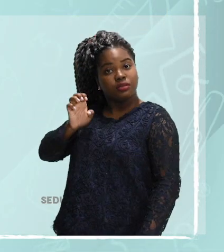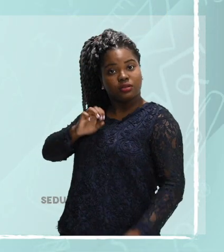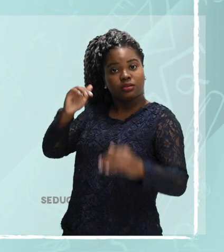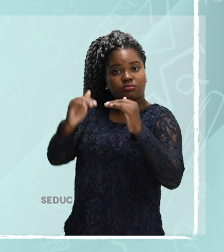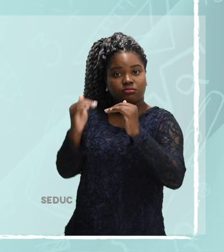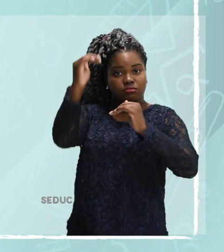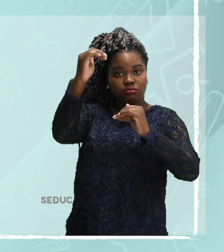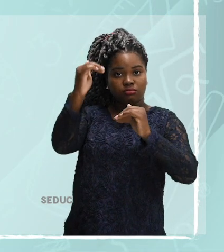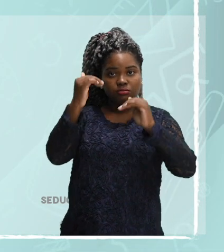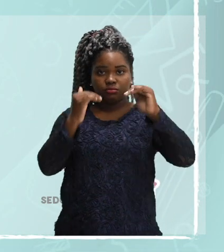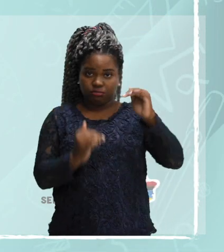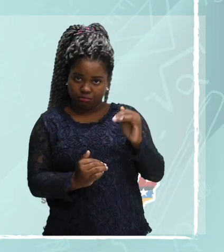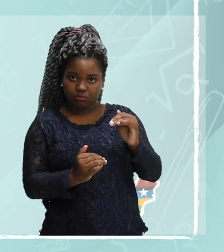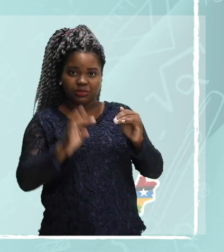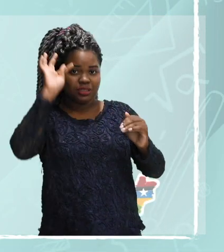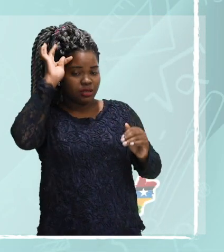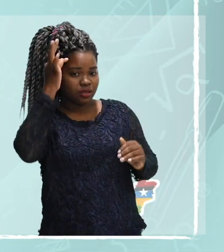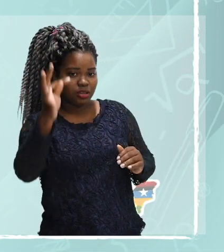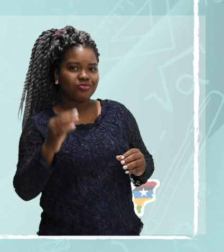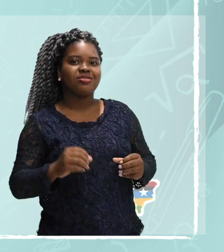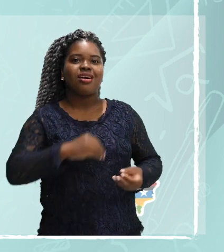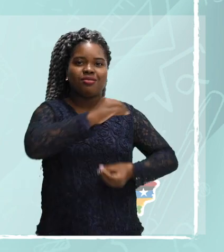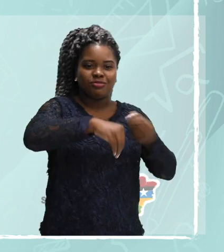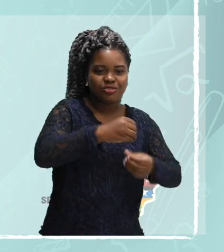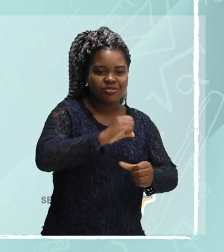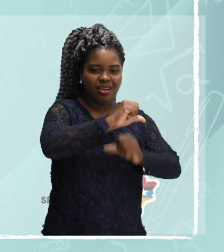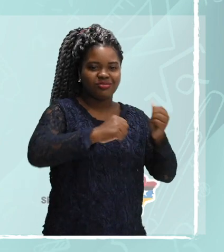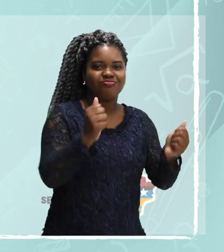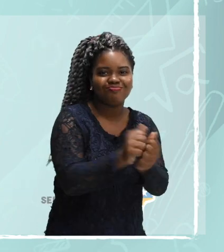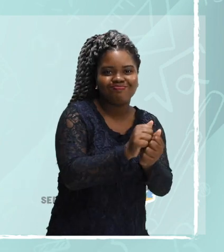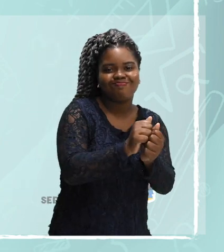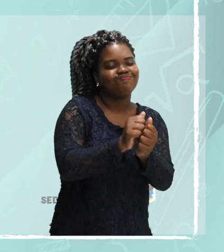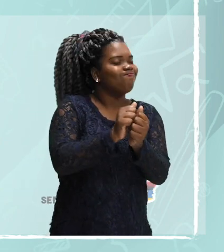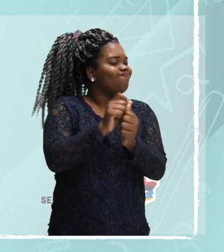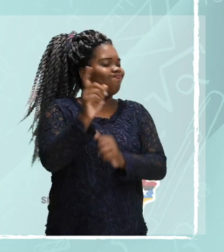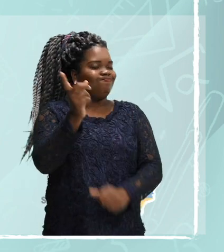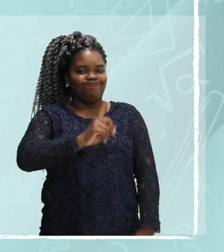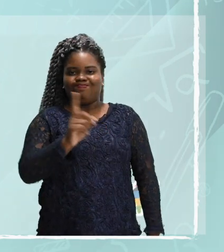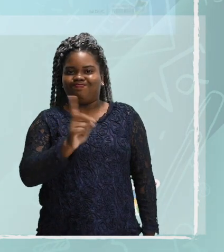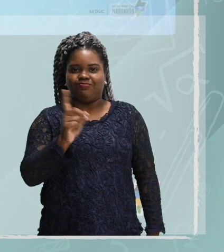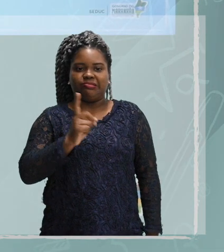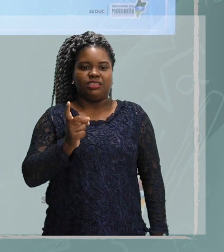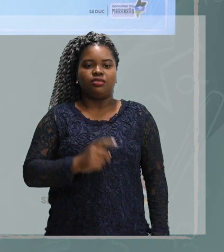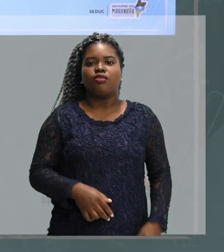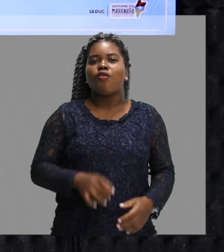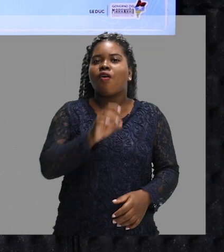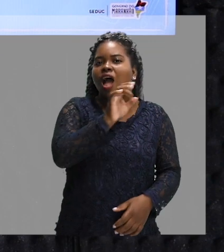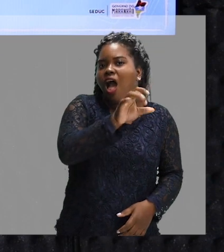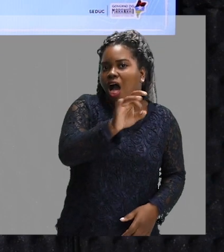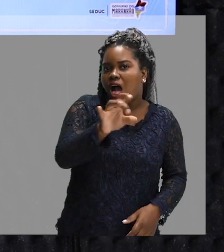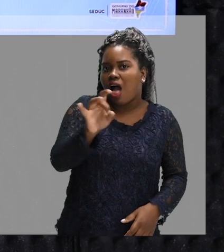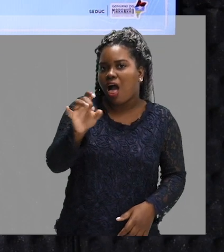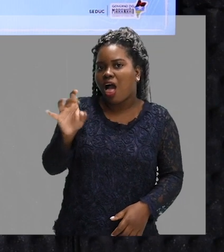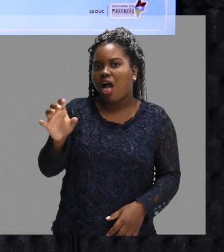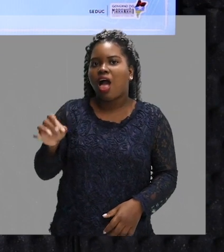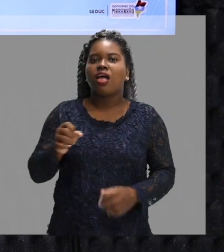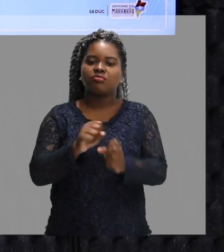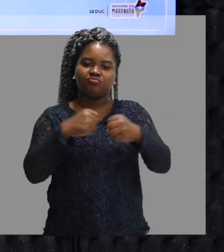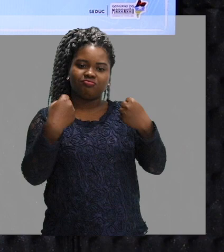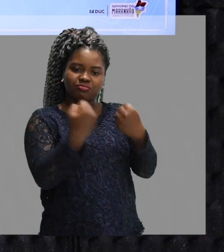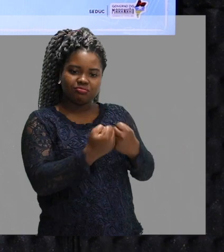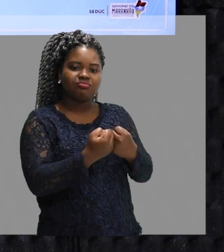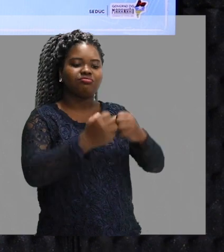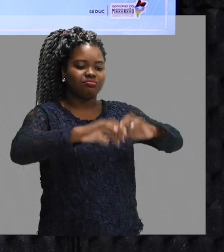se misturava. Quer dizer, na teoria, não. Né? E aí, por causa disso, cada classe social dessa tinha título, tinha